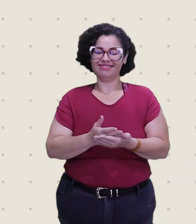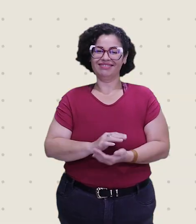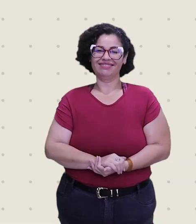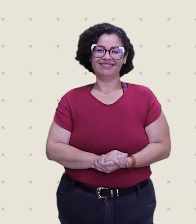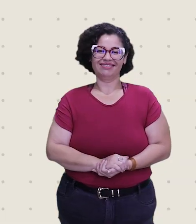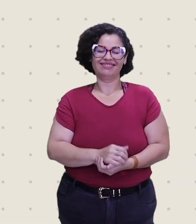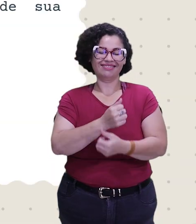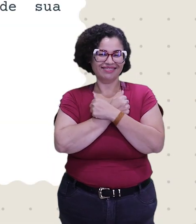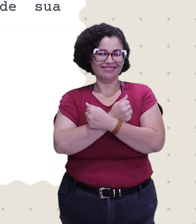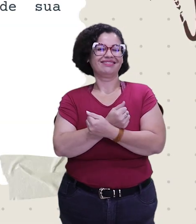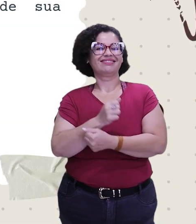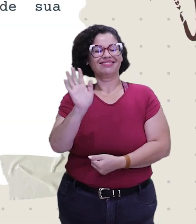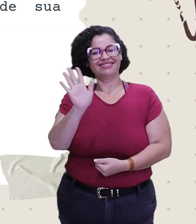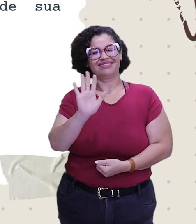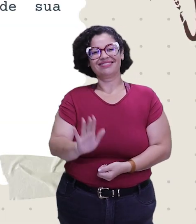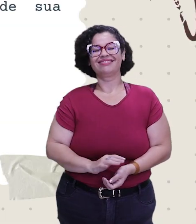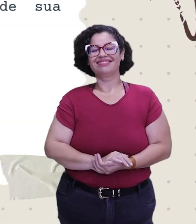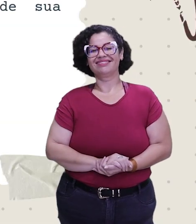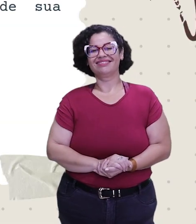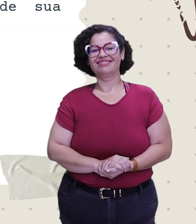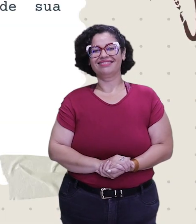videoaula. Um abraço, tchau, tchau.